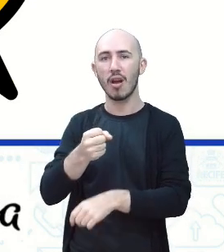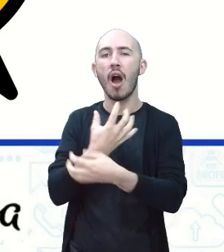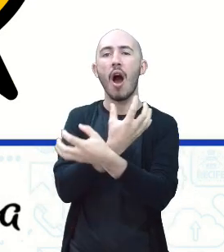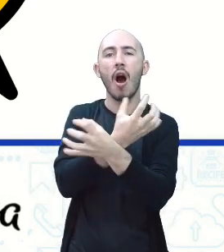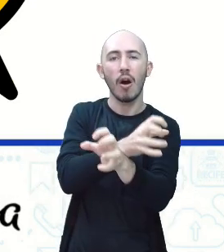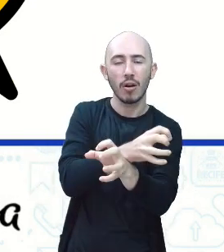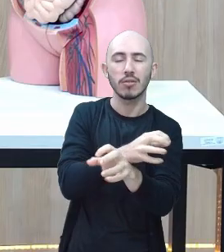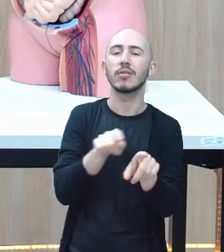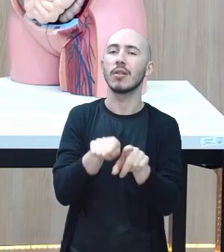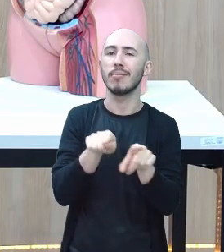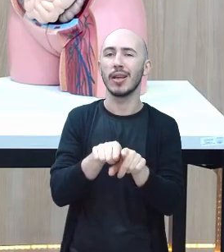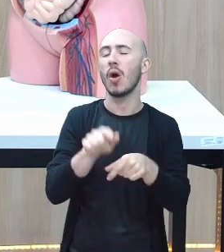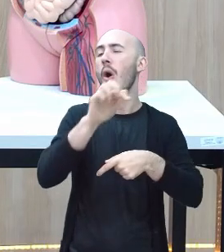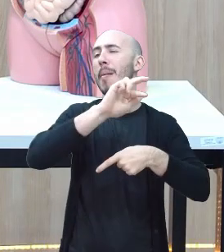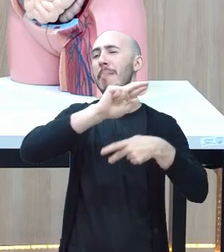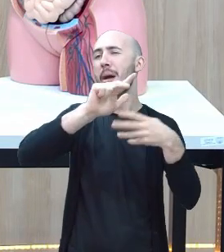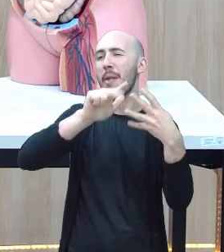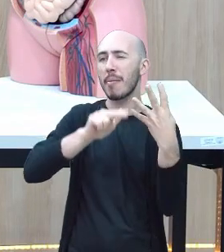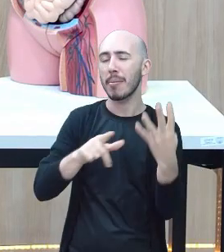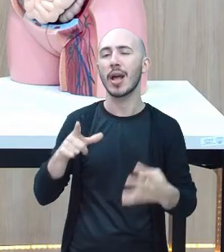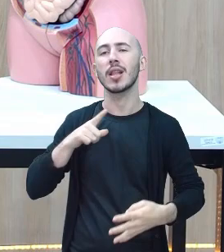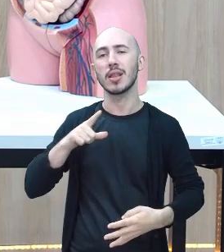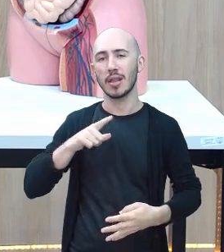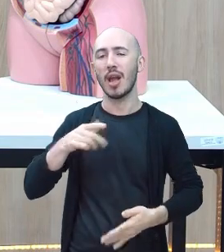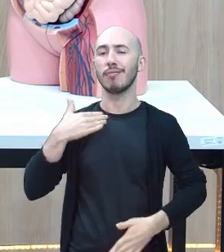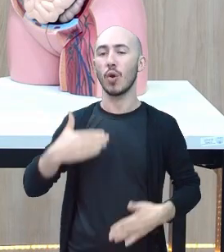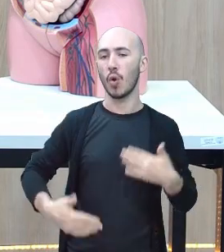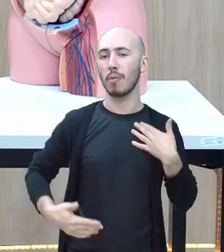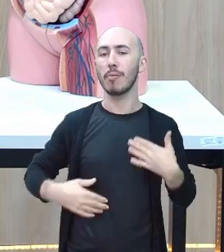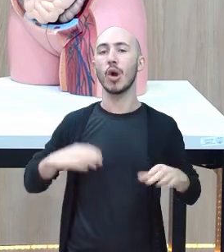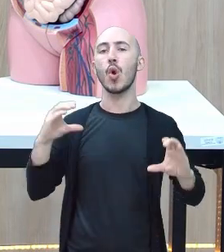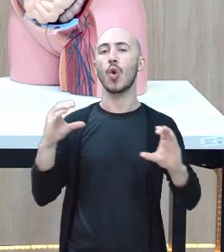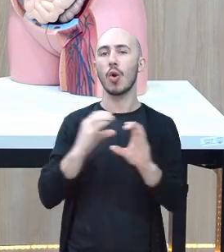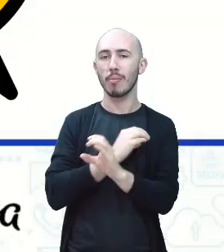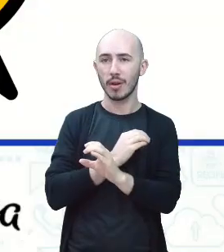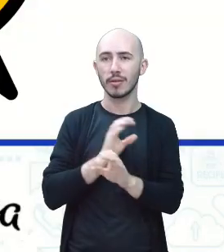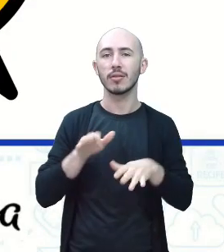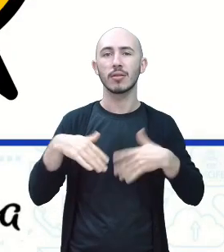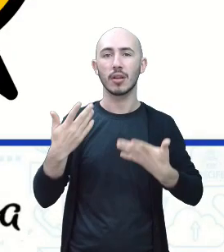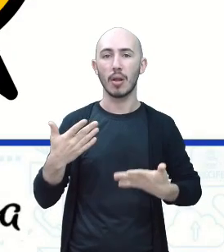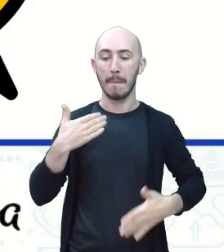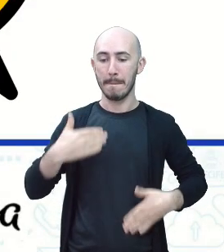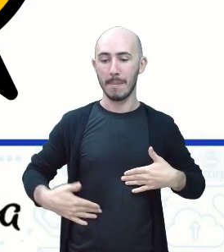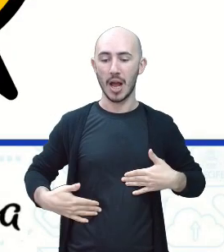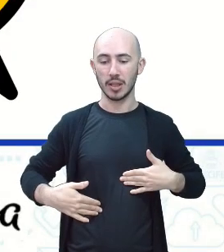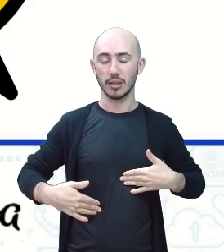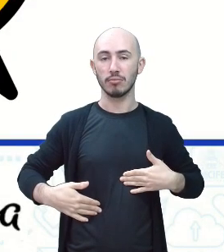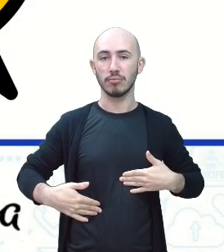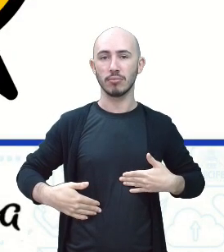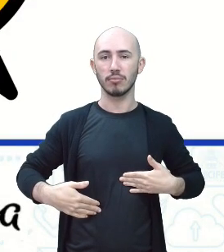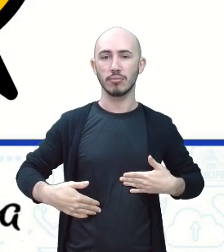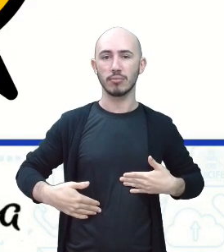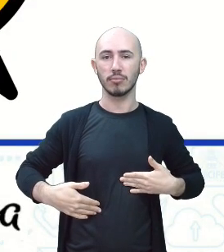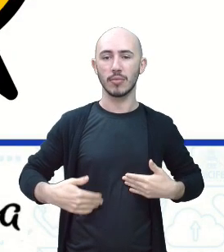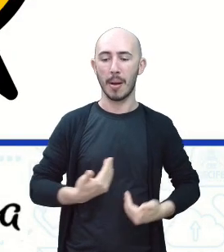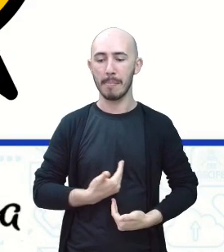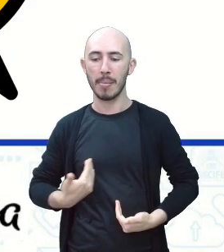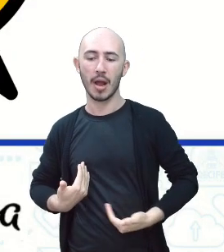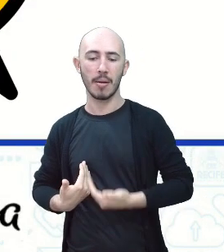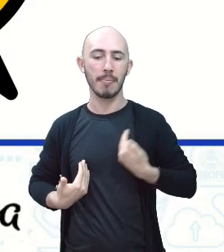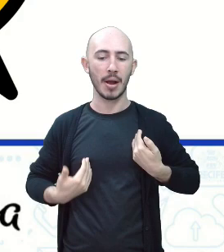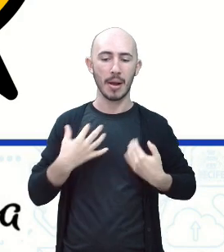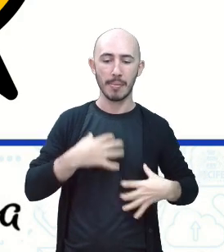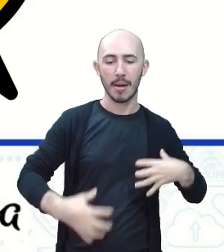infinidade até chegar a formar o nosso corpo humano. E que cada parte do nosso corpo, ele é formado por